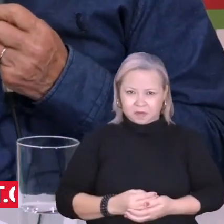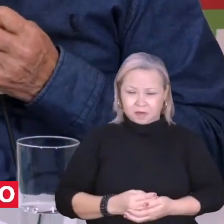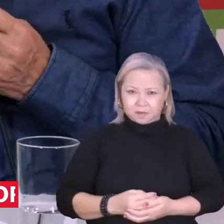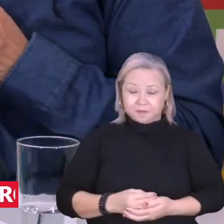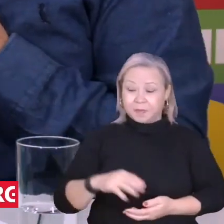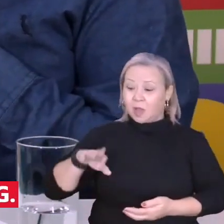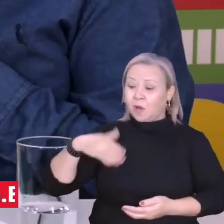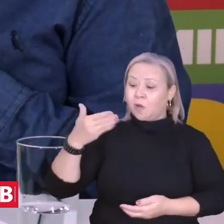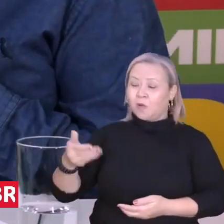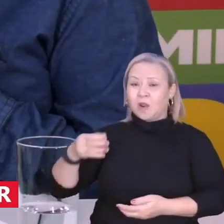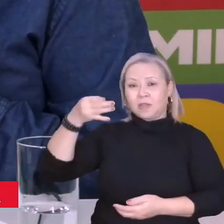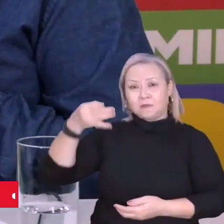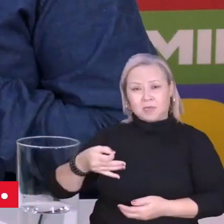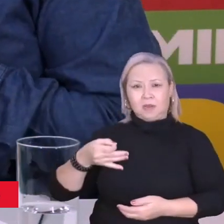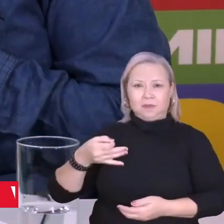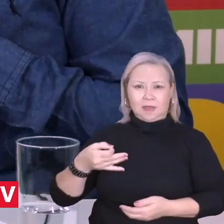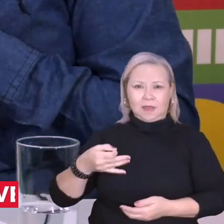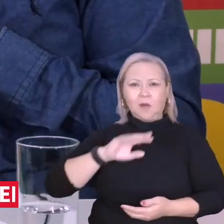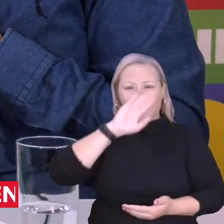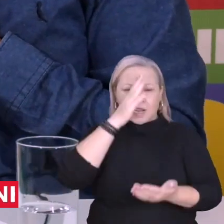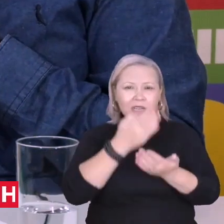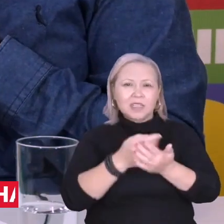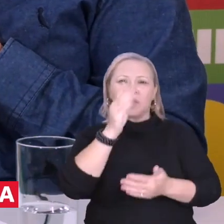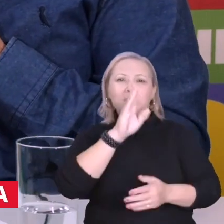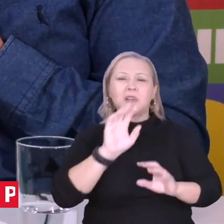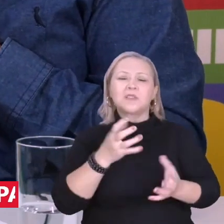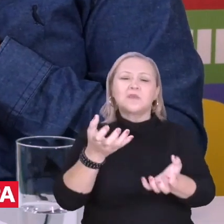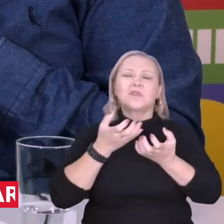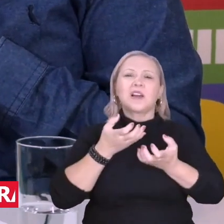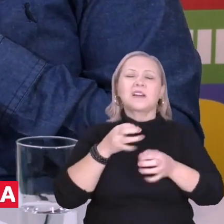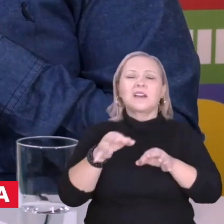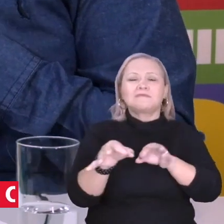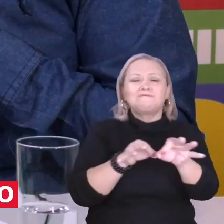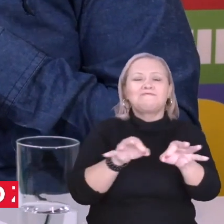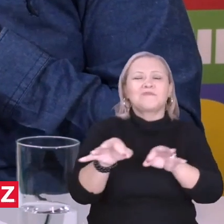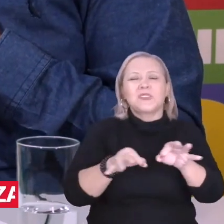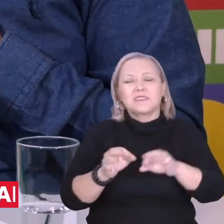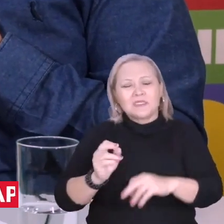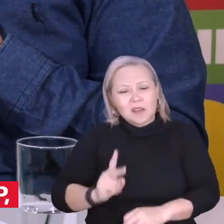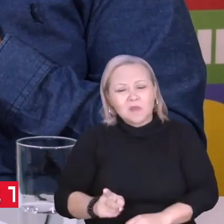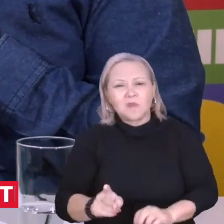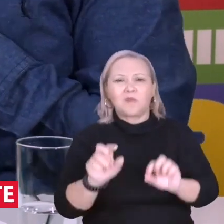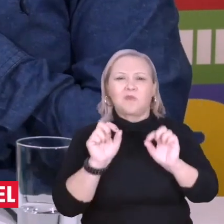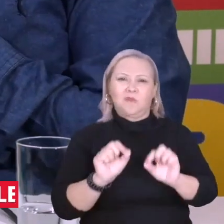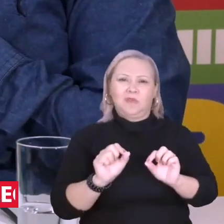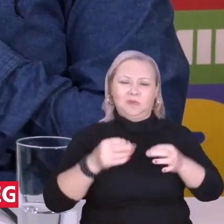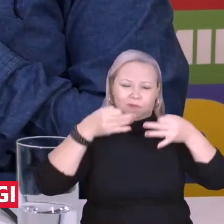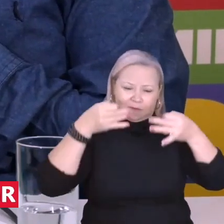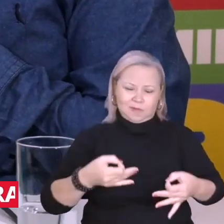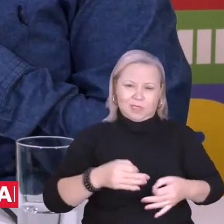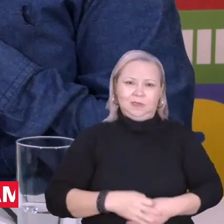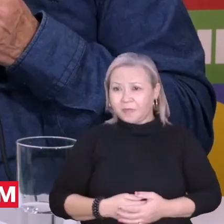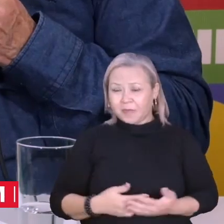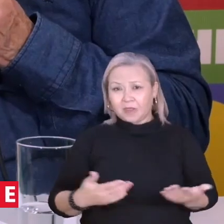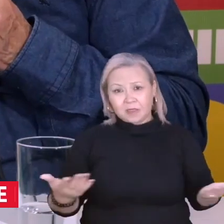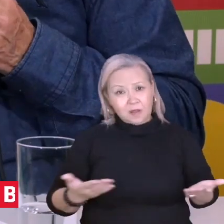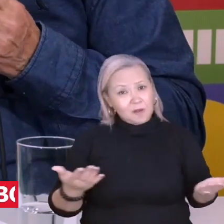a gente está diante de propostas, atitudes e processos